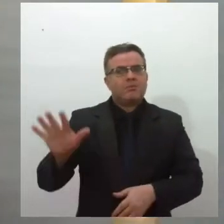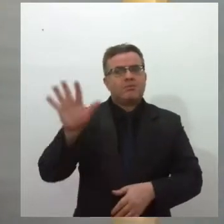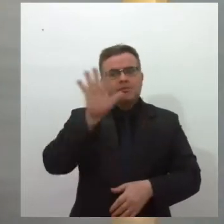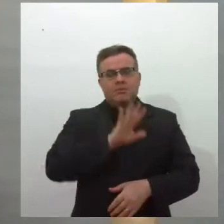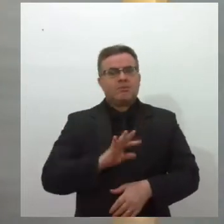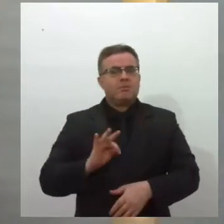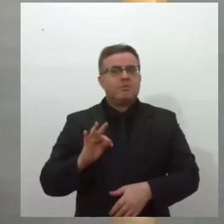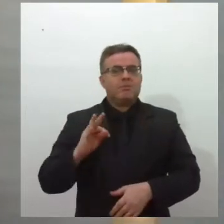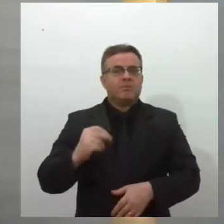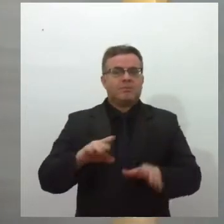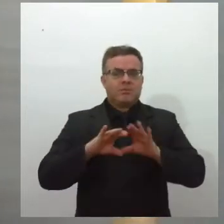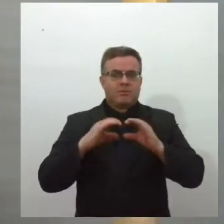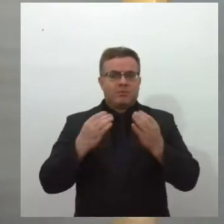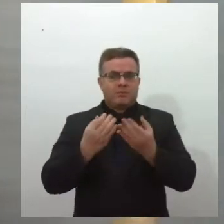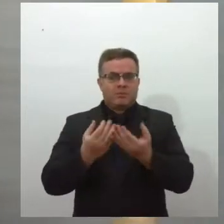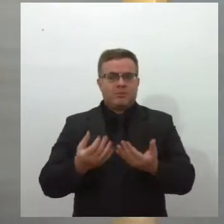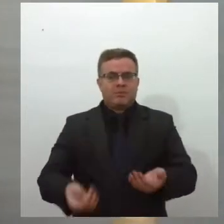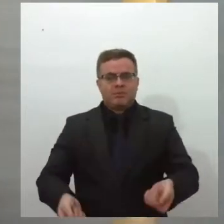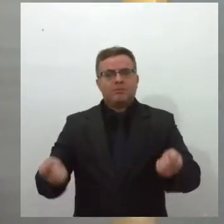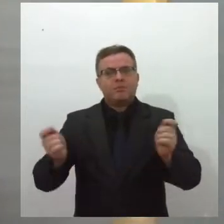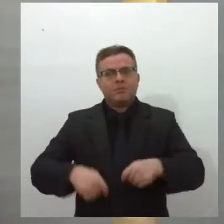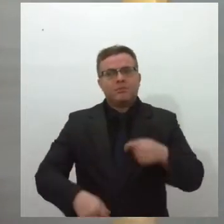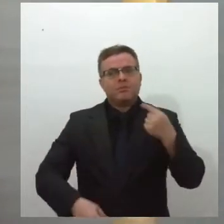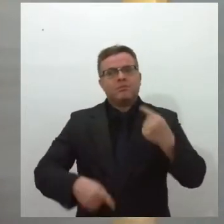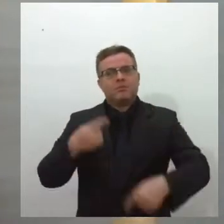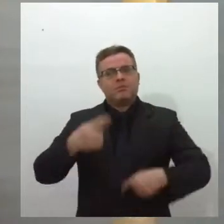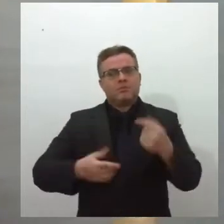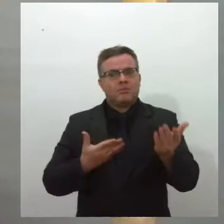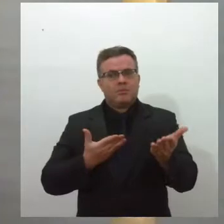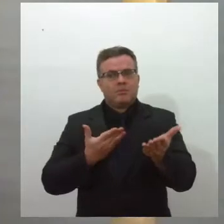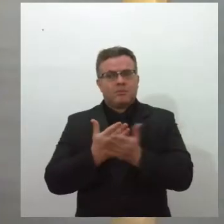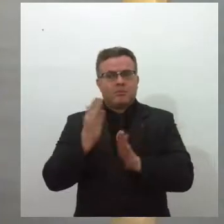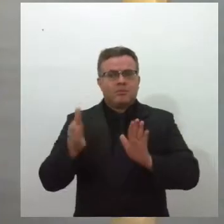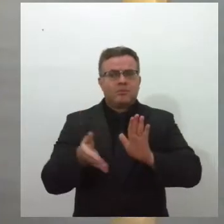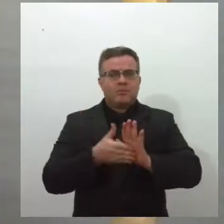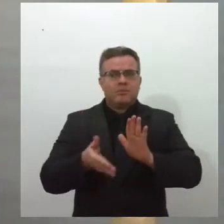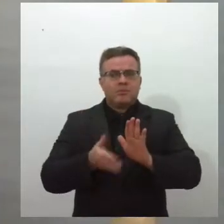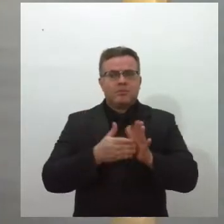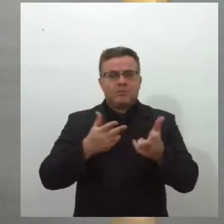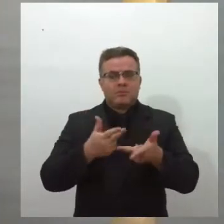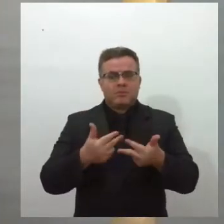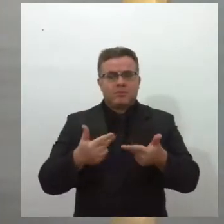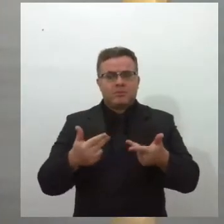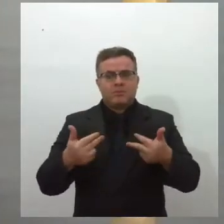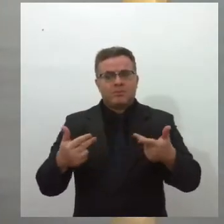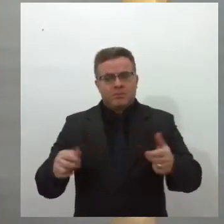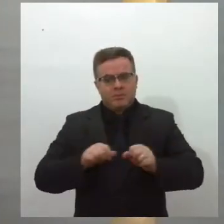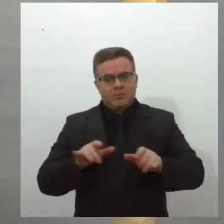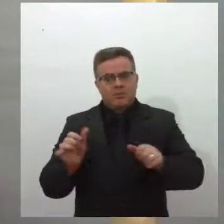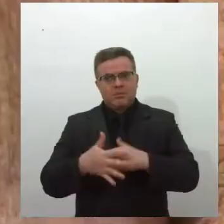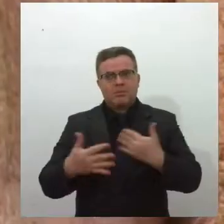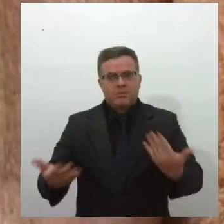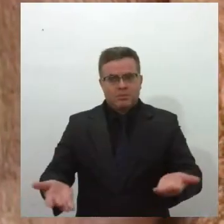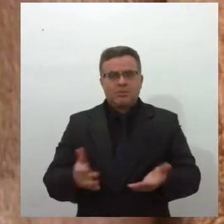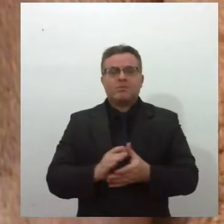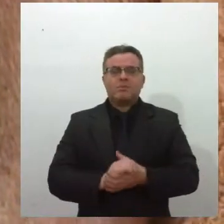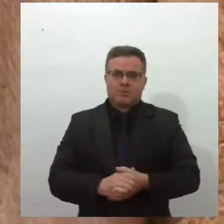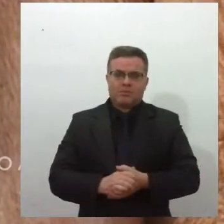municipal tiveram que debater temas e aprovar propostas para questões relacionadas à pandemia do novo